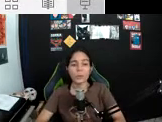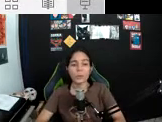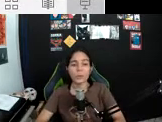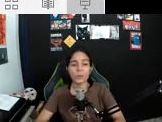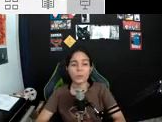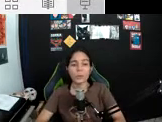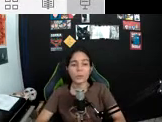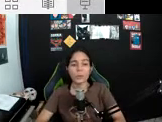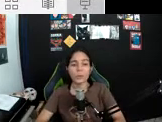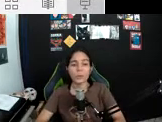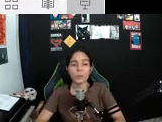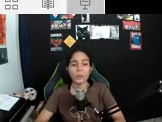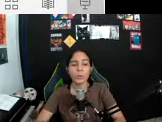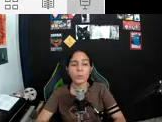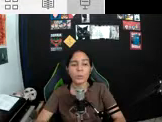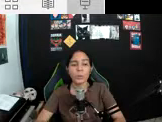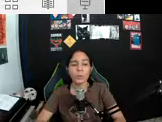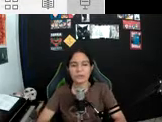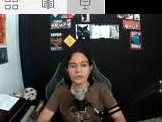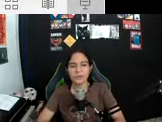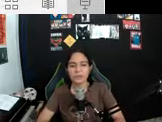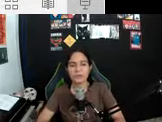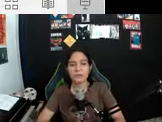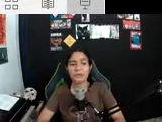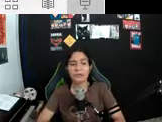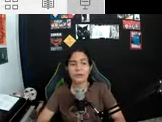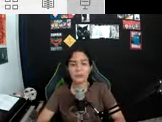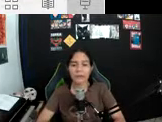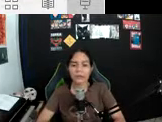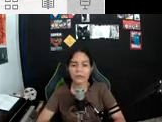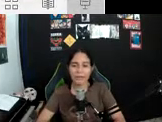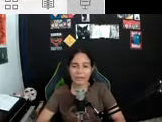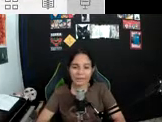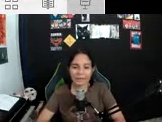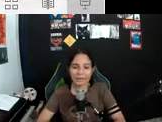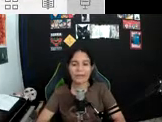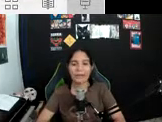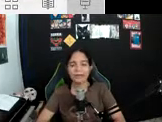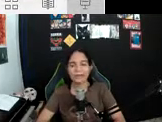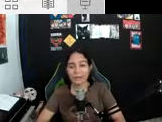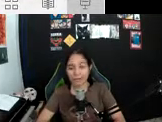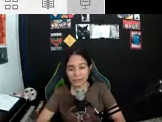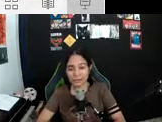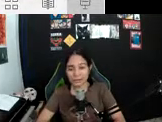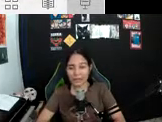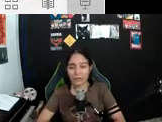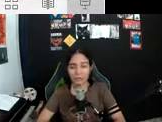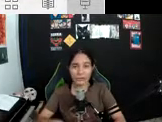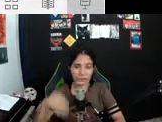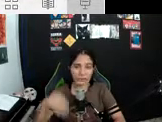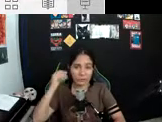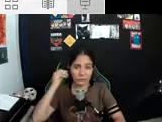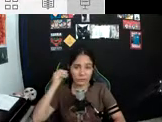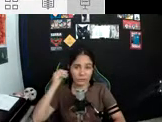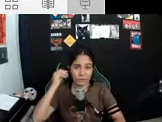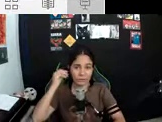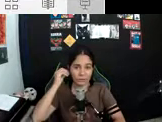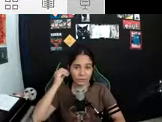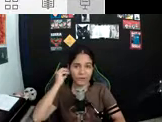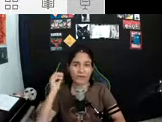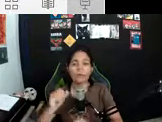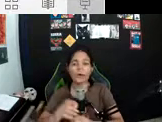um compromisso a serviço da vida, respeitando integralmente a ética e a dignidade do ser